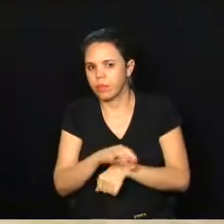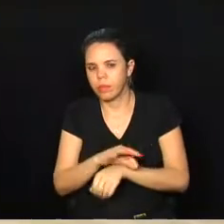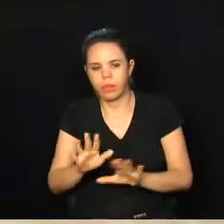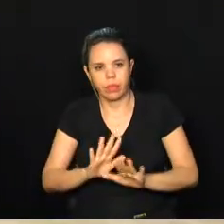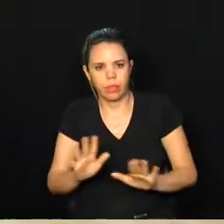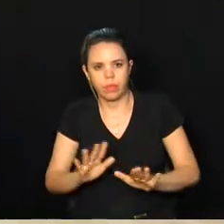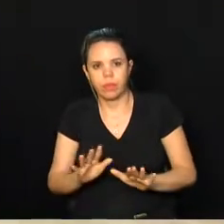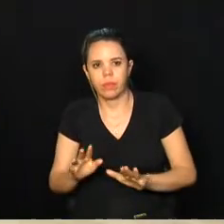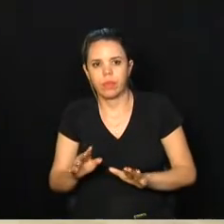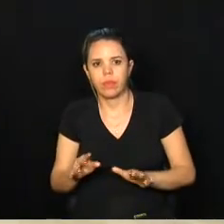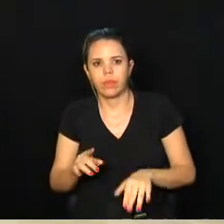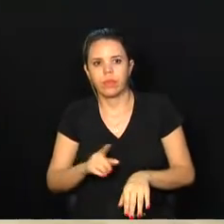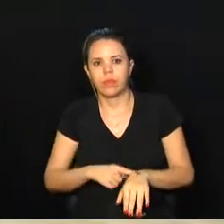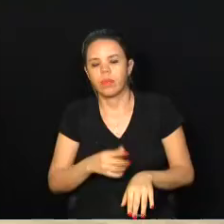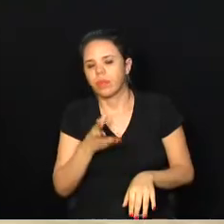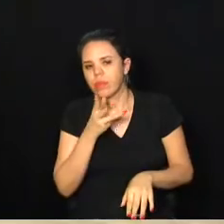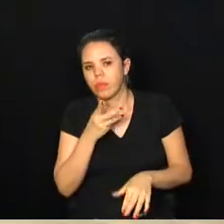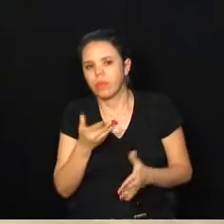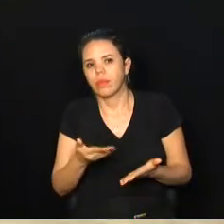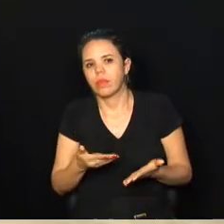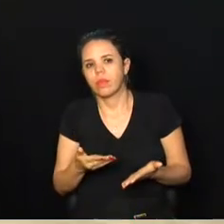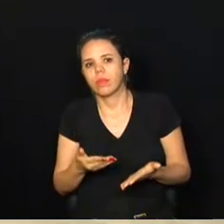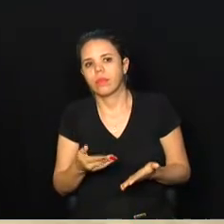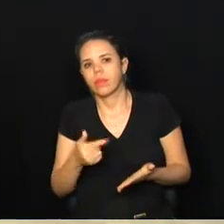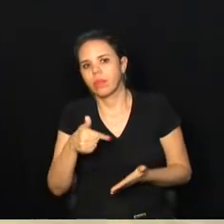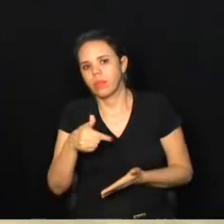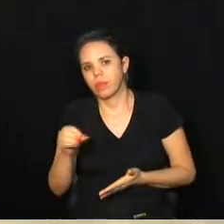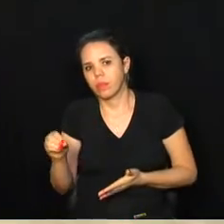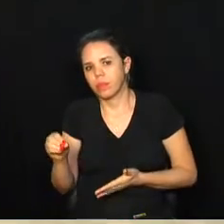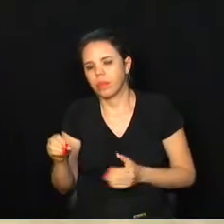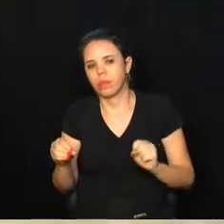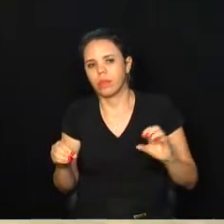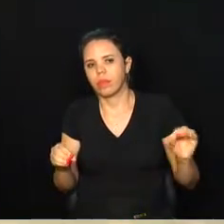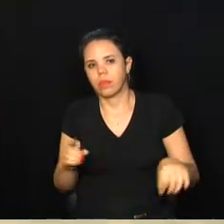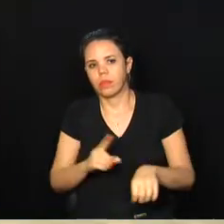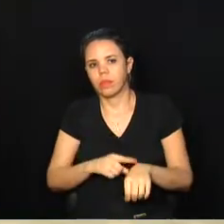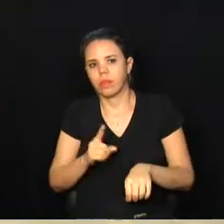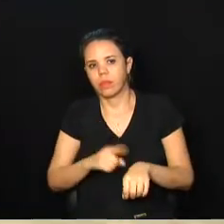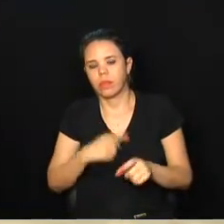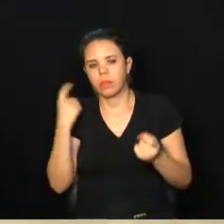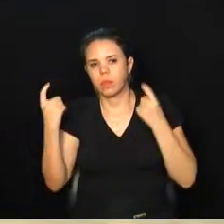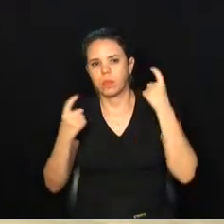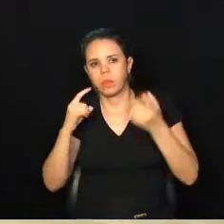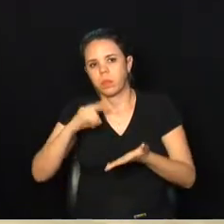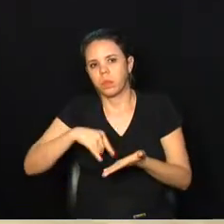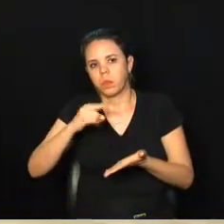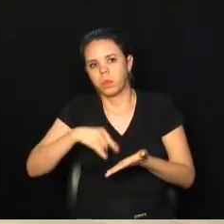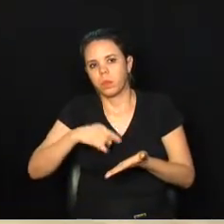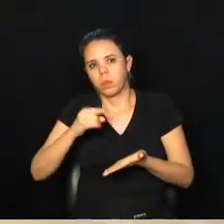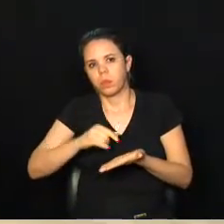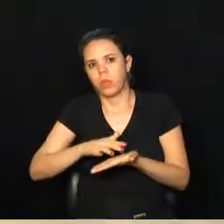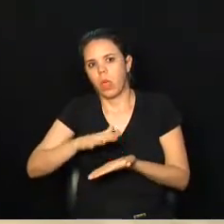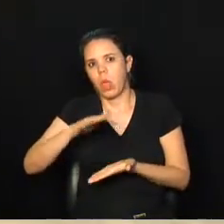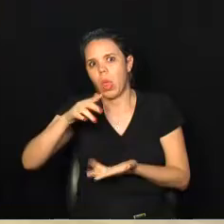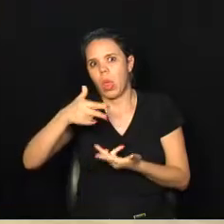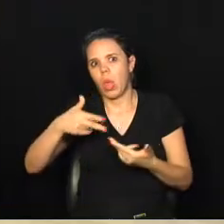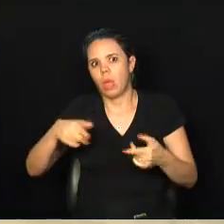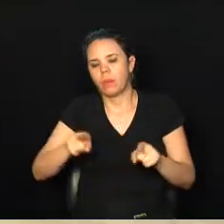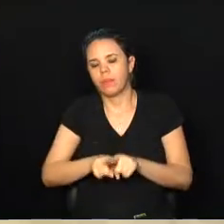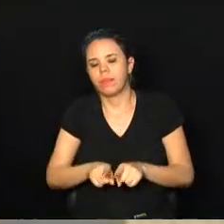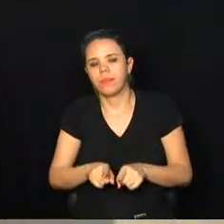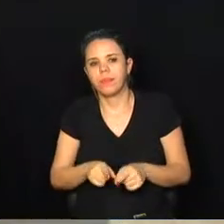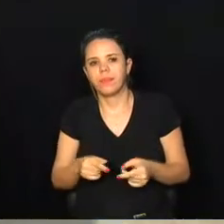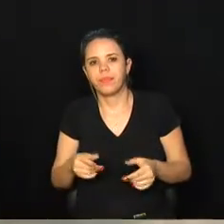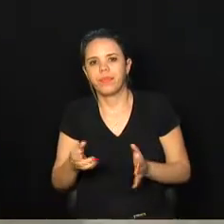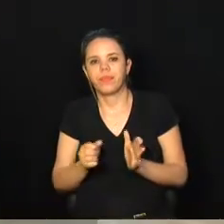Então a gente fica mais, acho que 70% a 80% do nosso tempo é preocupado com documentos, com certidões e com